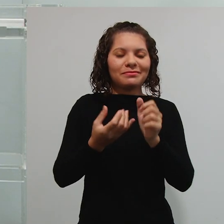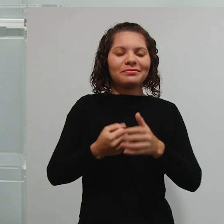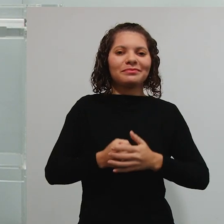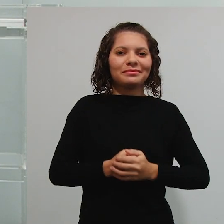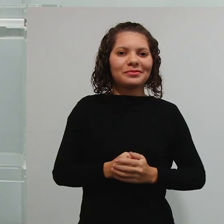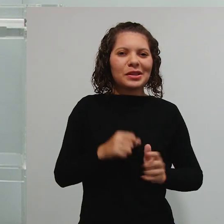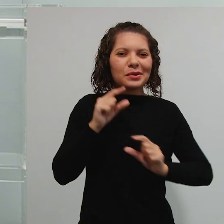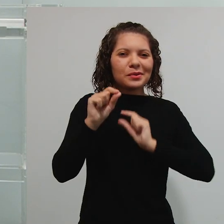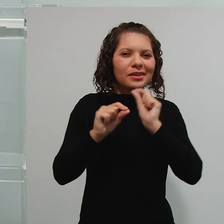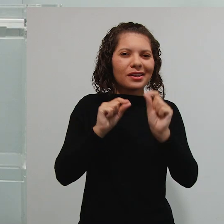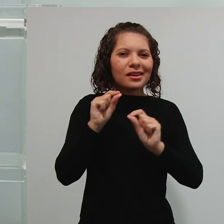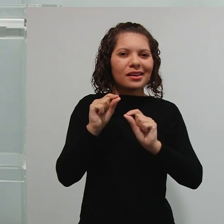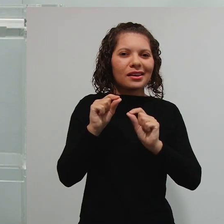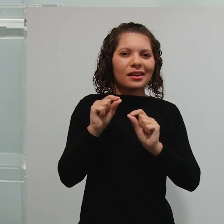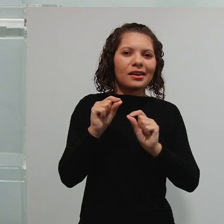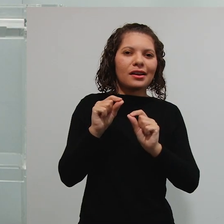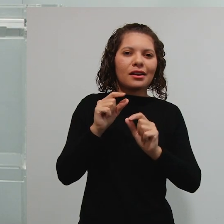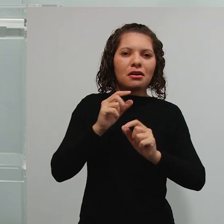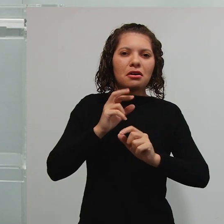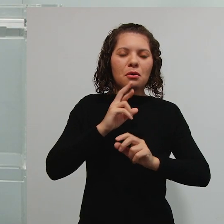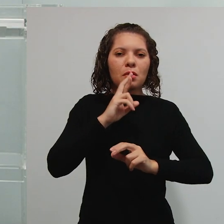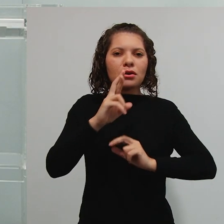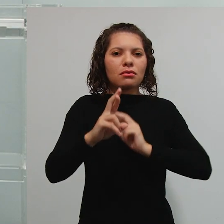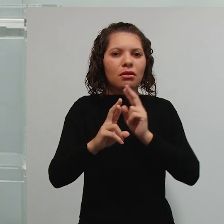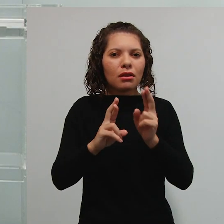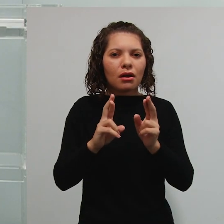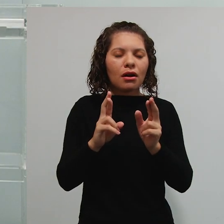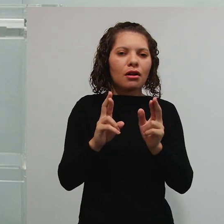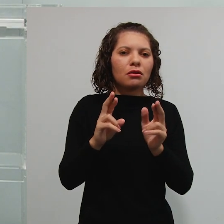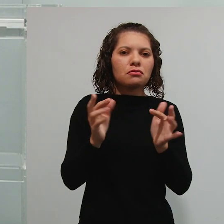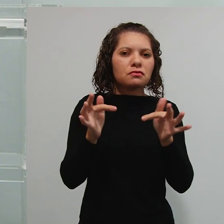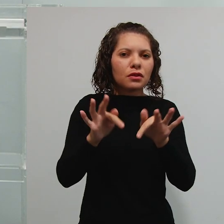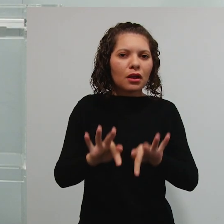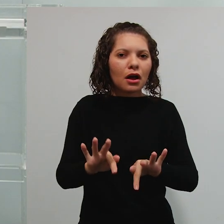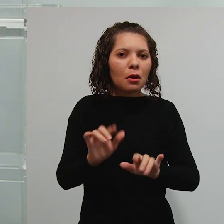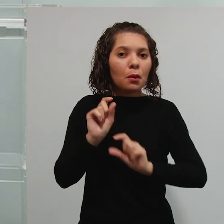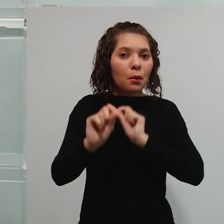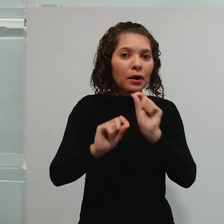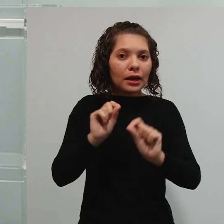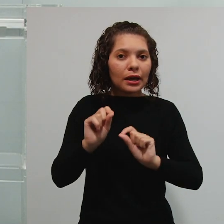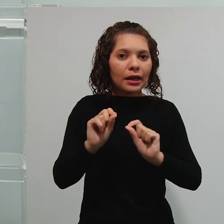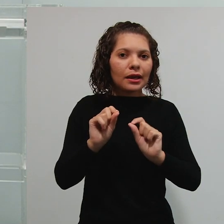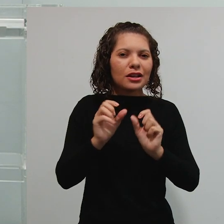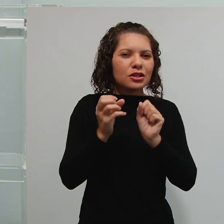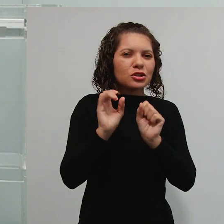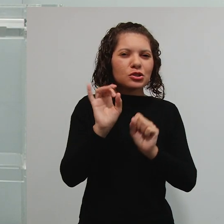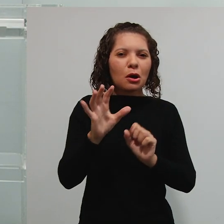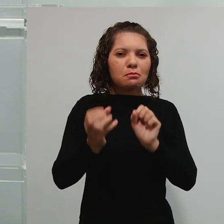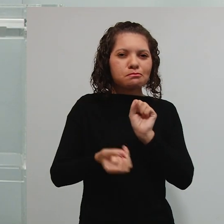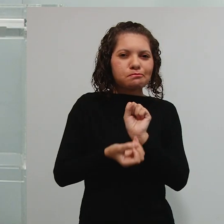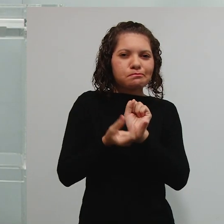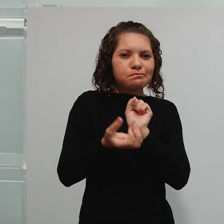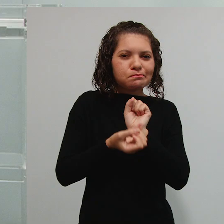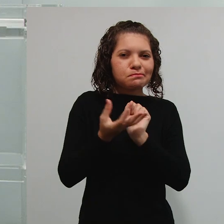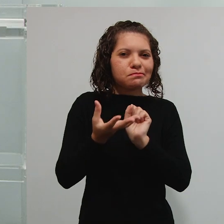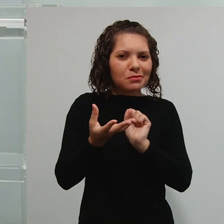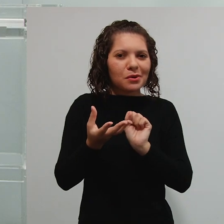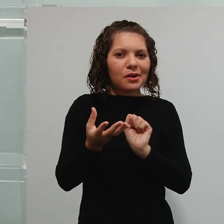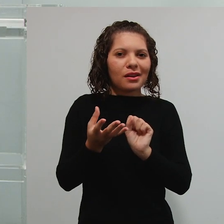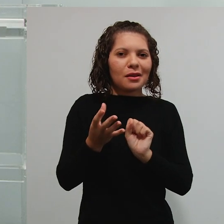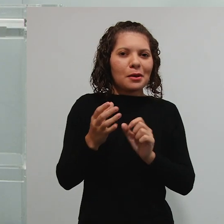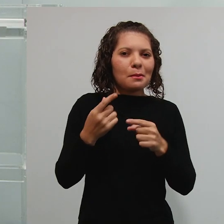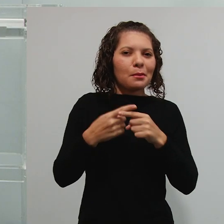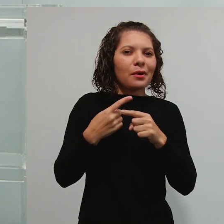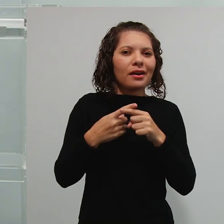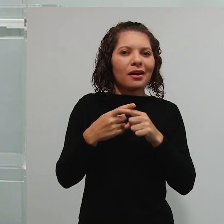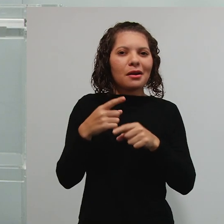é aquela, né? O resultado final, mas sem você contar qual é o resultado. Você fala qual é o resultado, mas você não conta o resultado